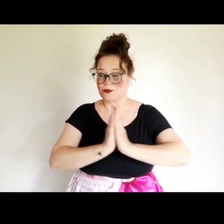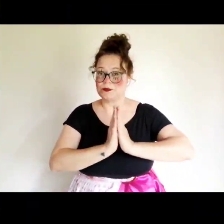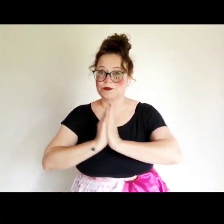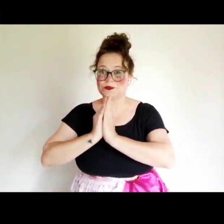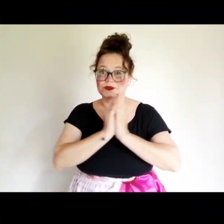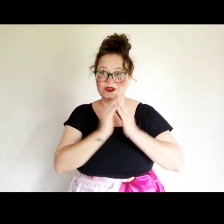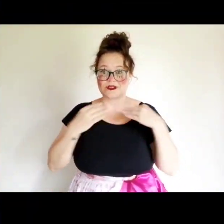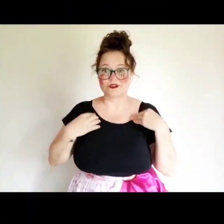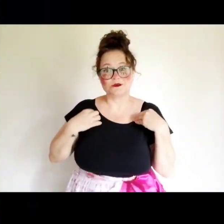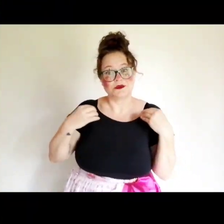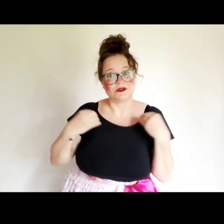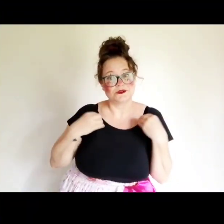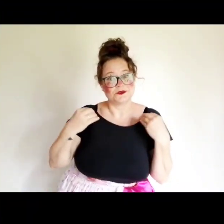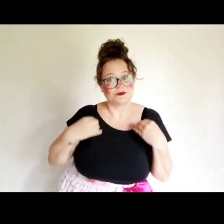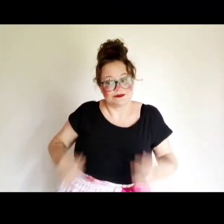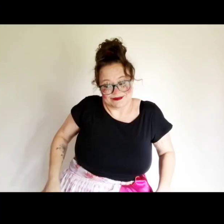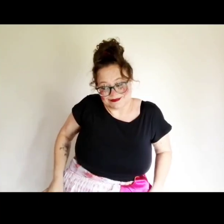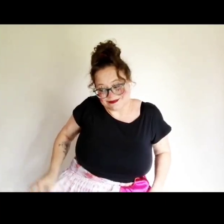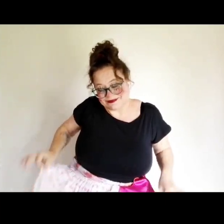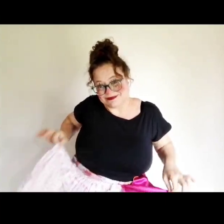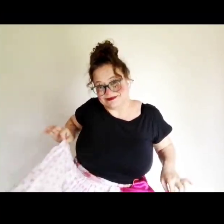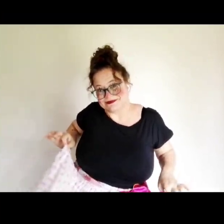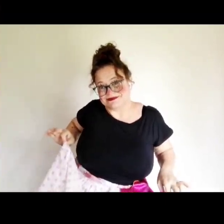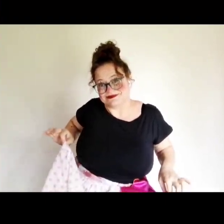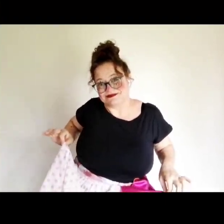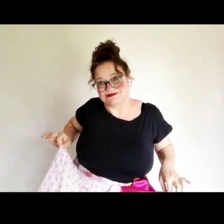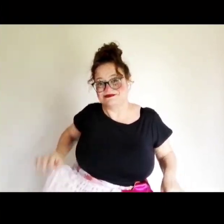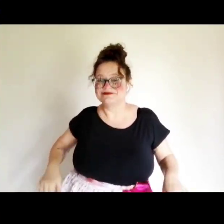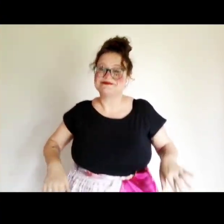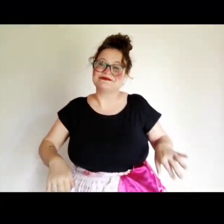Boneca de pano, boneca de pano,